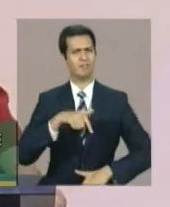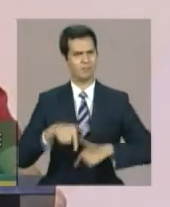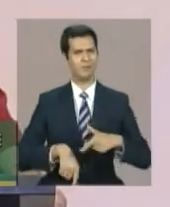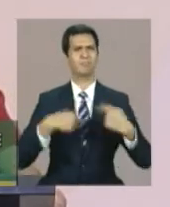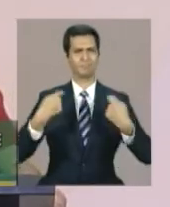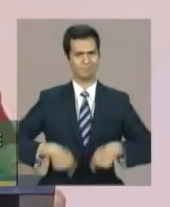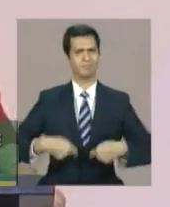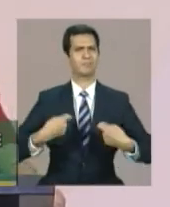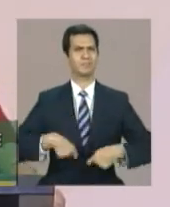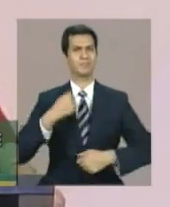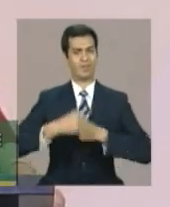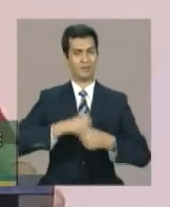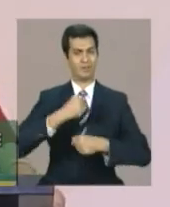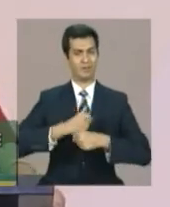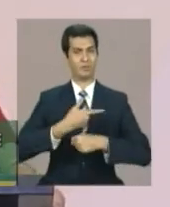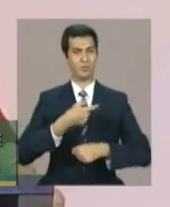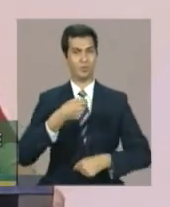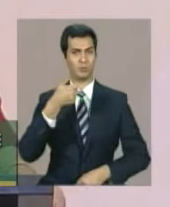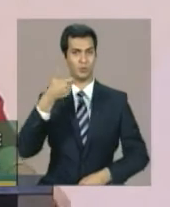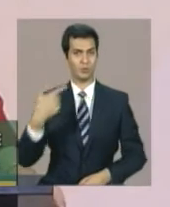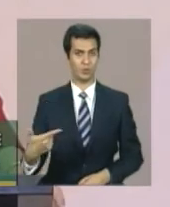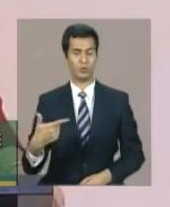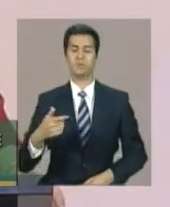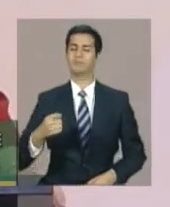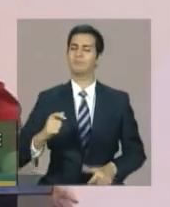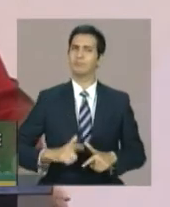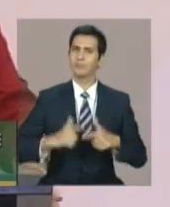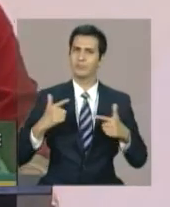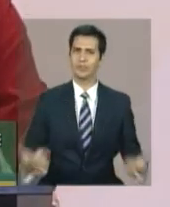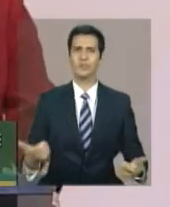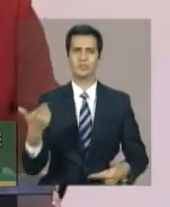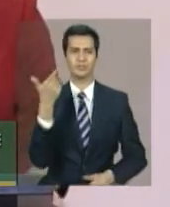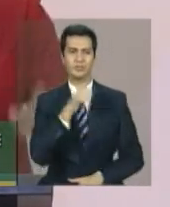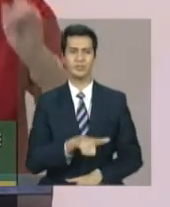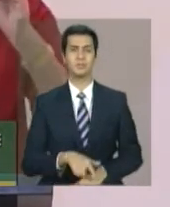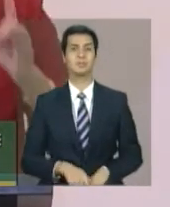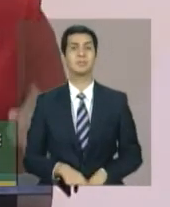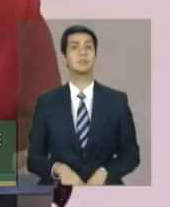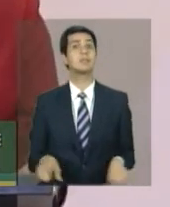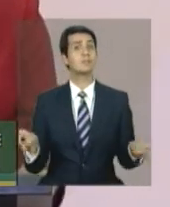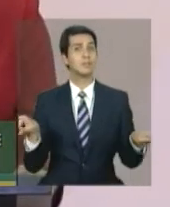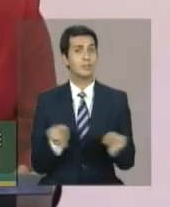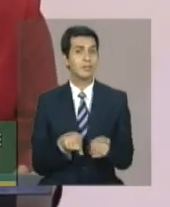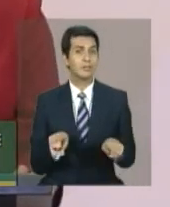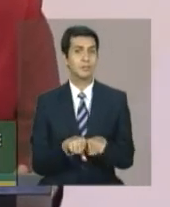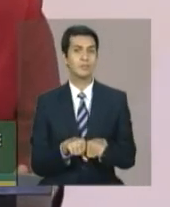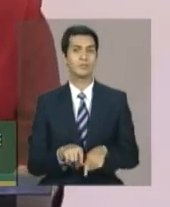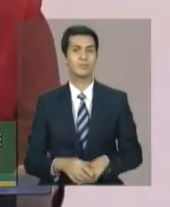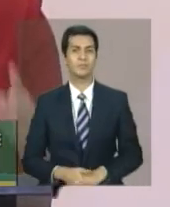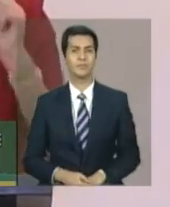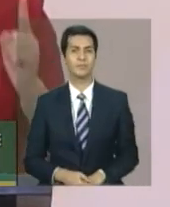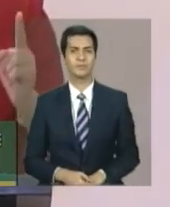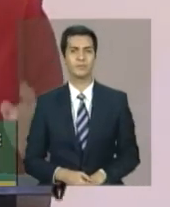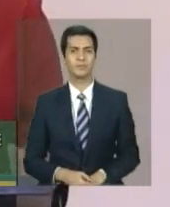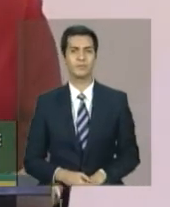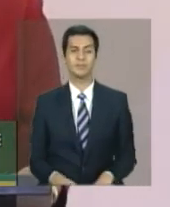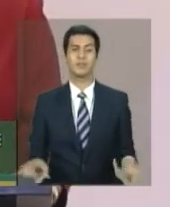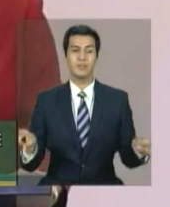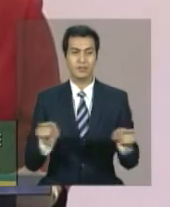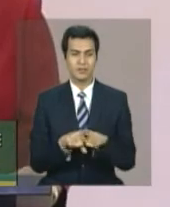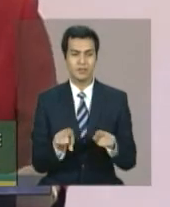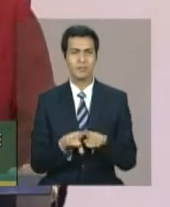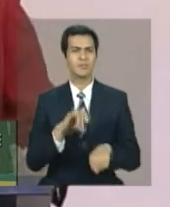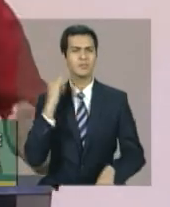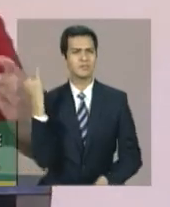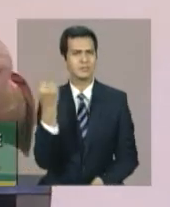do ano que vem um ano novo próspero. Mas também, algo que é muito